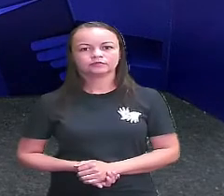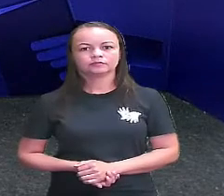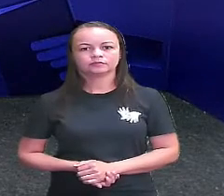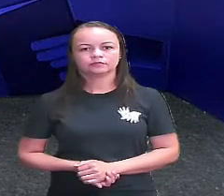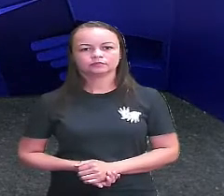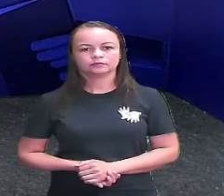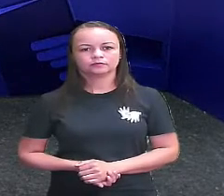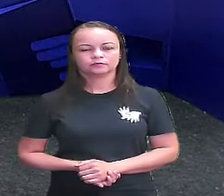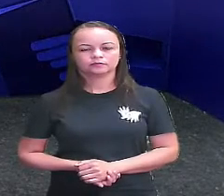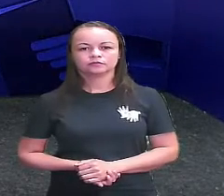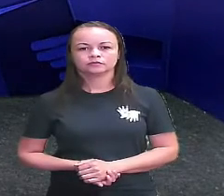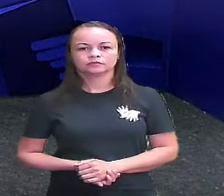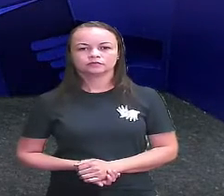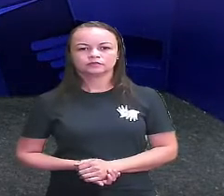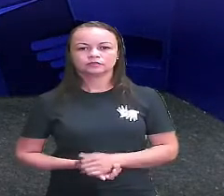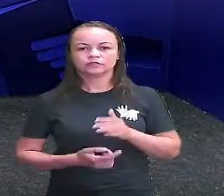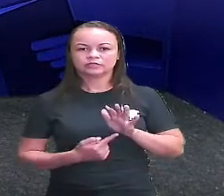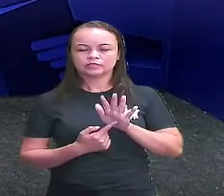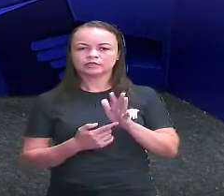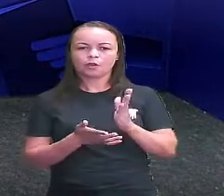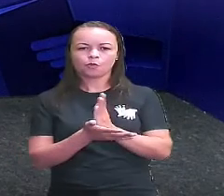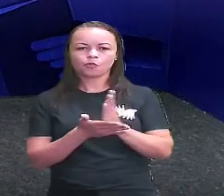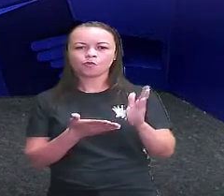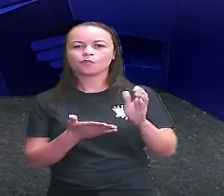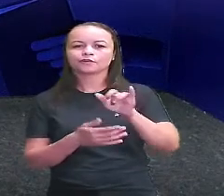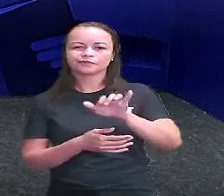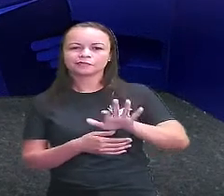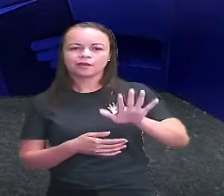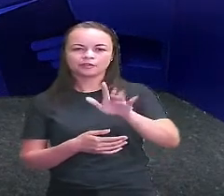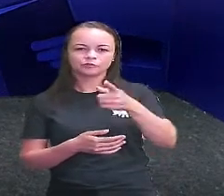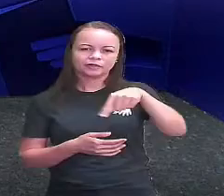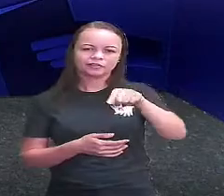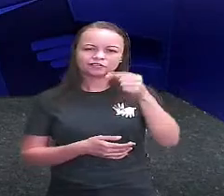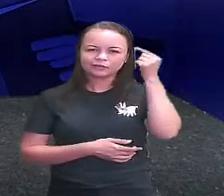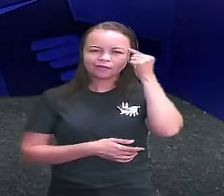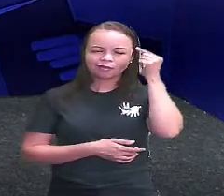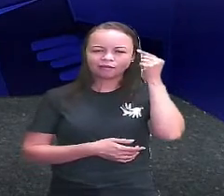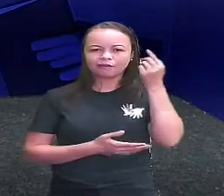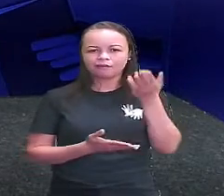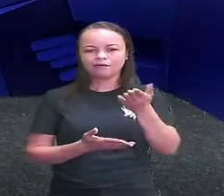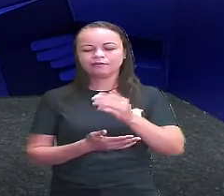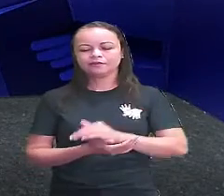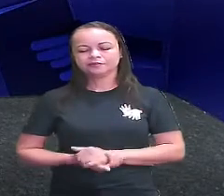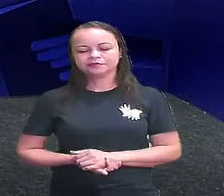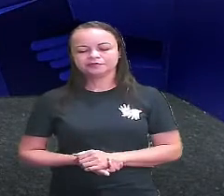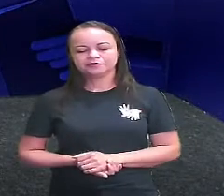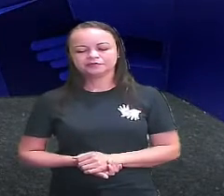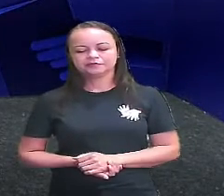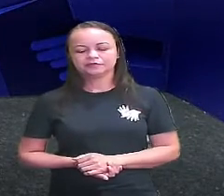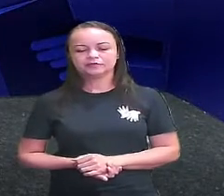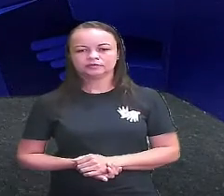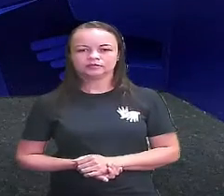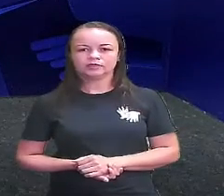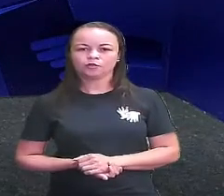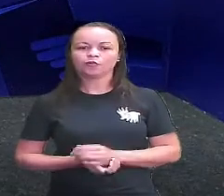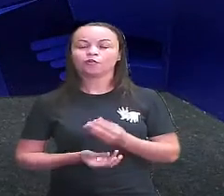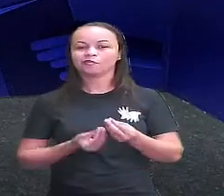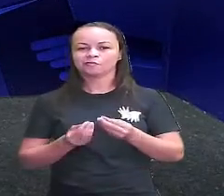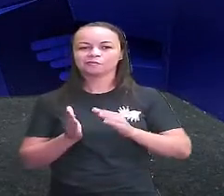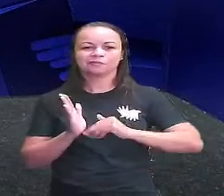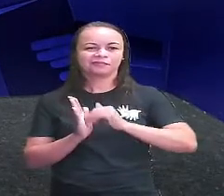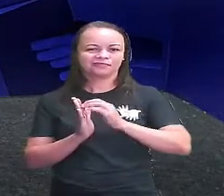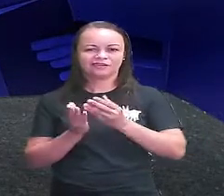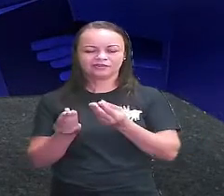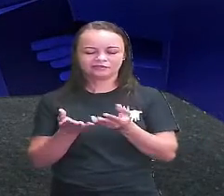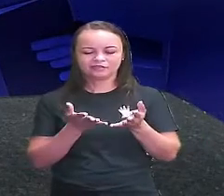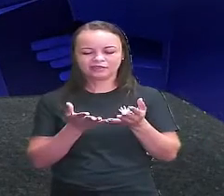Vou fazer só algumas imagens, só para vocês terem ideia. E aí, ó, é uma forma de pintar. Aí, o que é que você vai